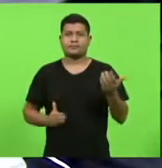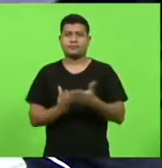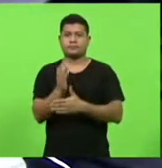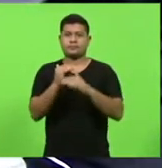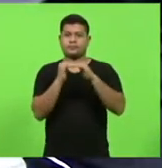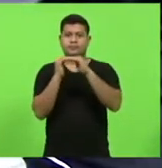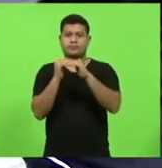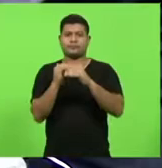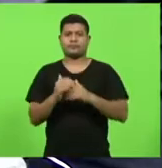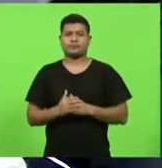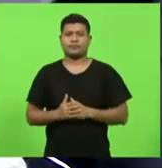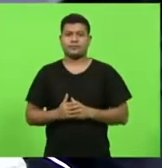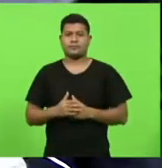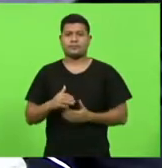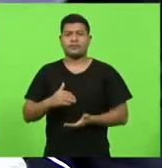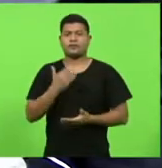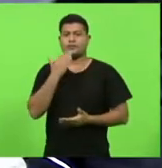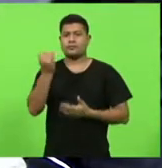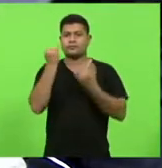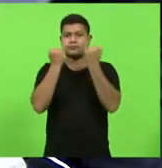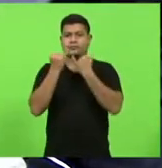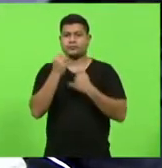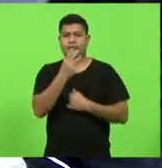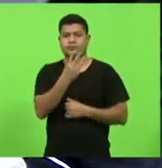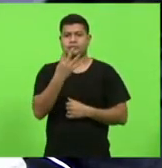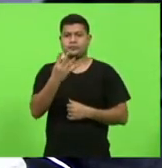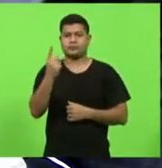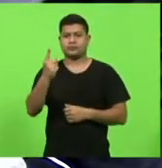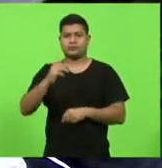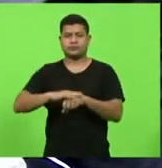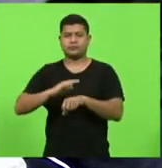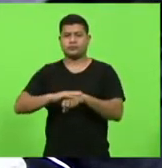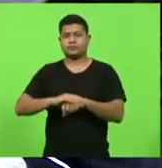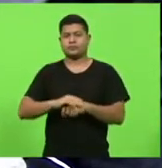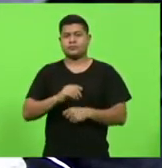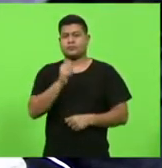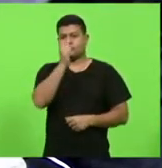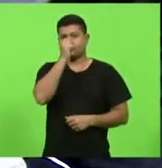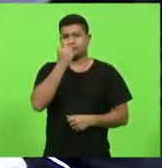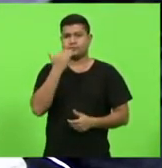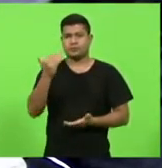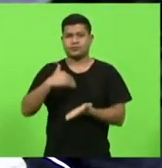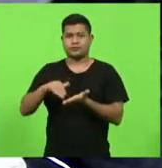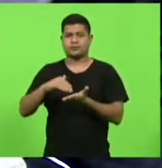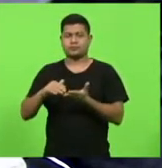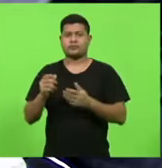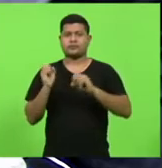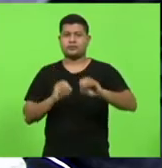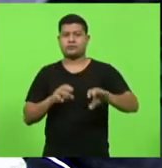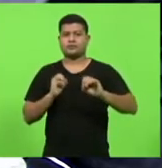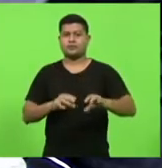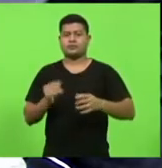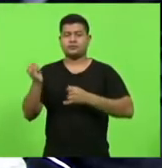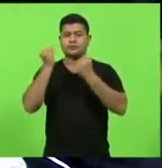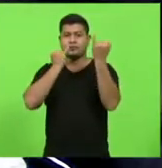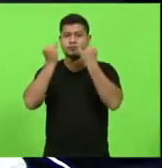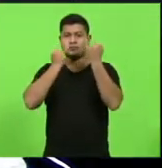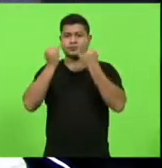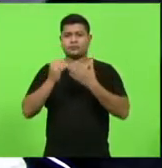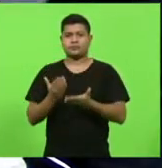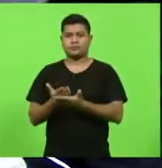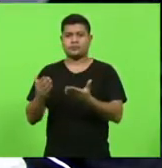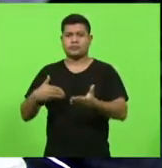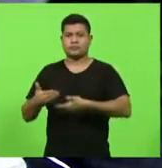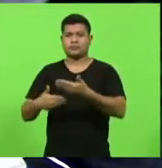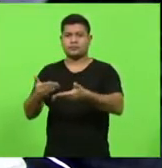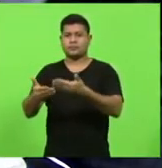Aprovado por unanimidade. Pedido de informação 341, autor deputado João Amin, solicitando ao secretário de Estado da Educação informações acerca do